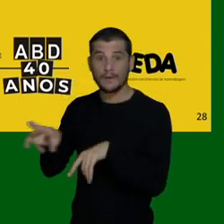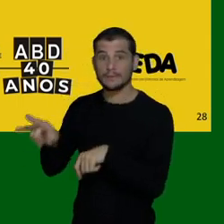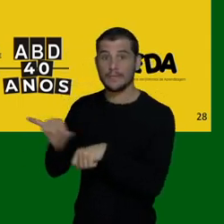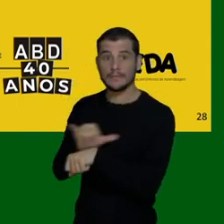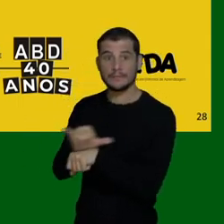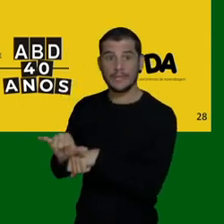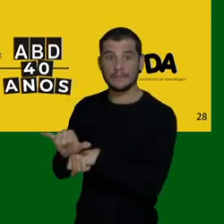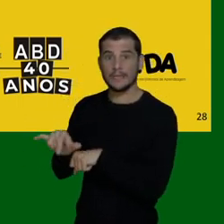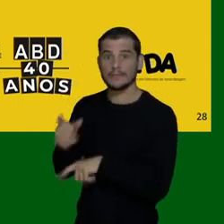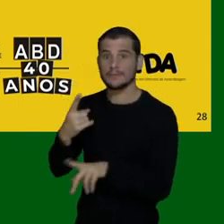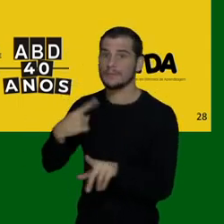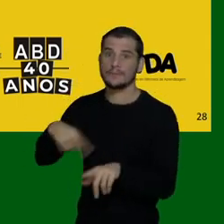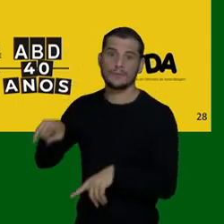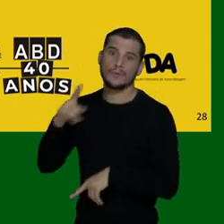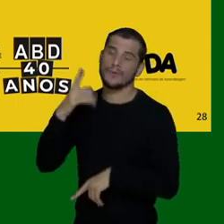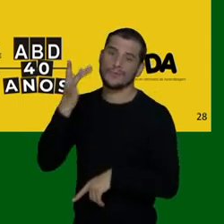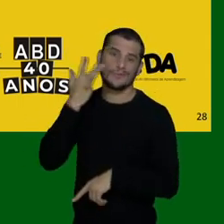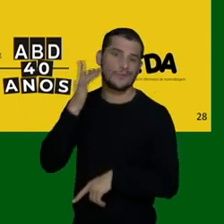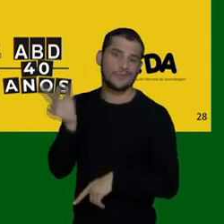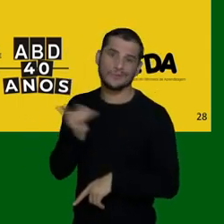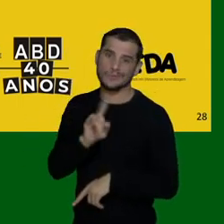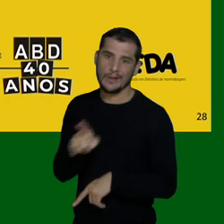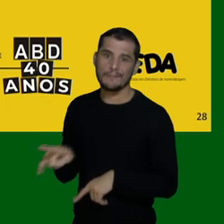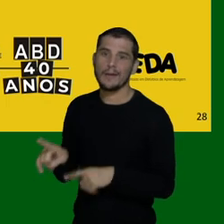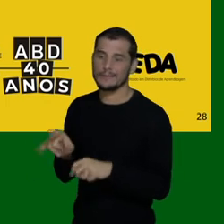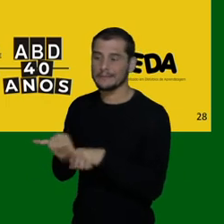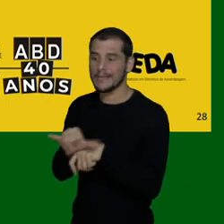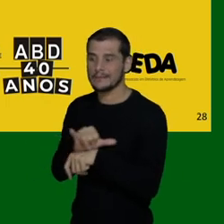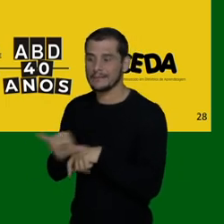consegue imaginar né